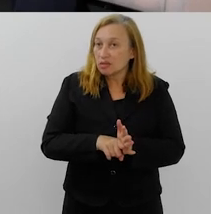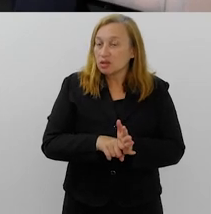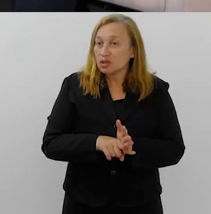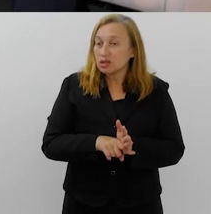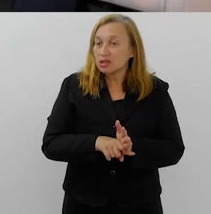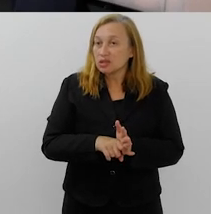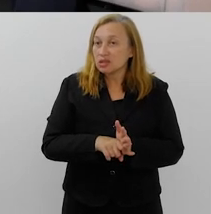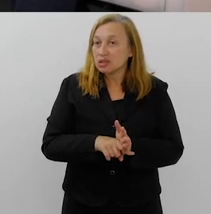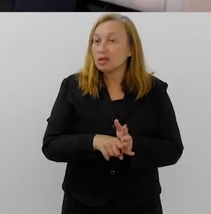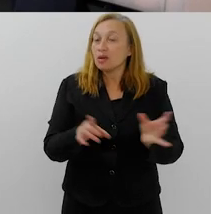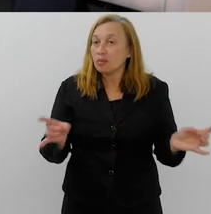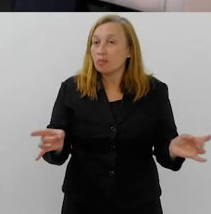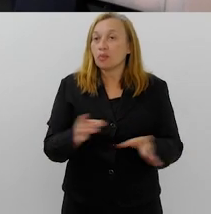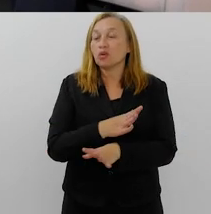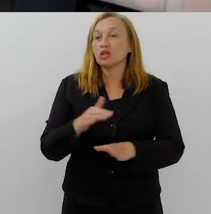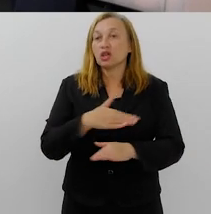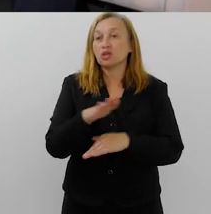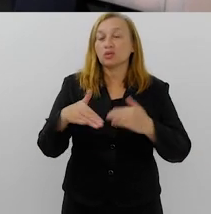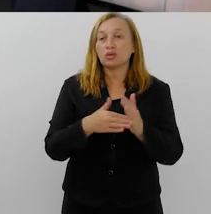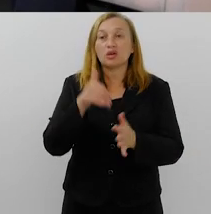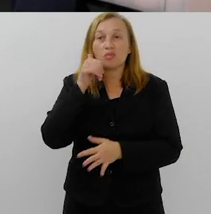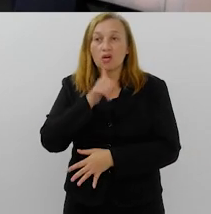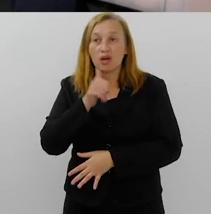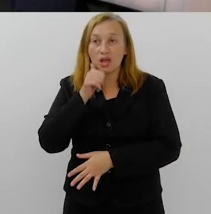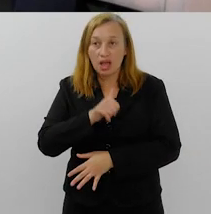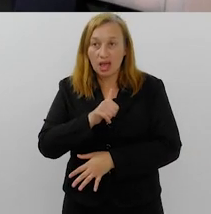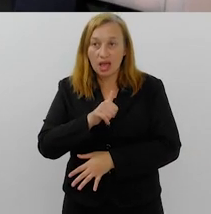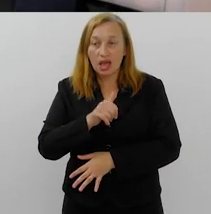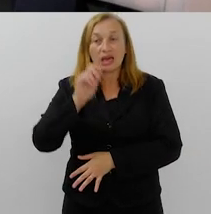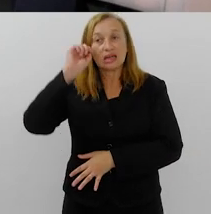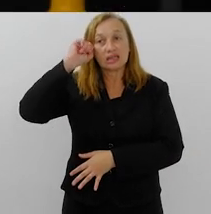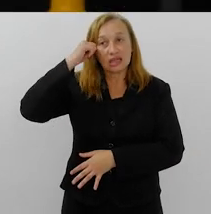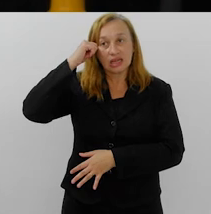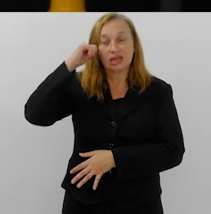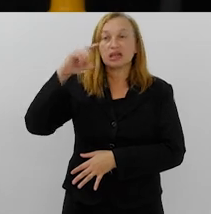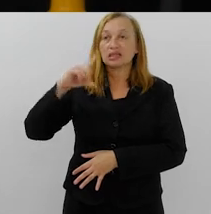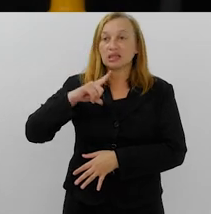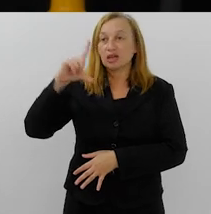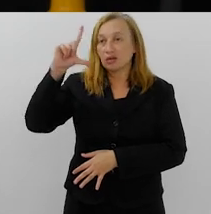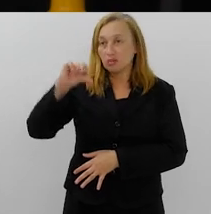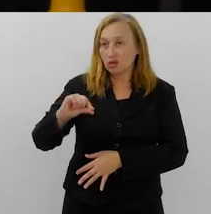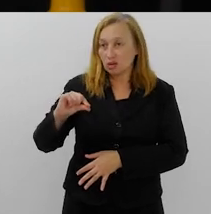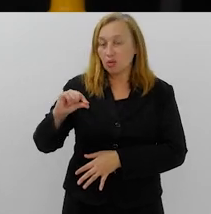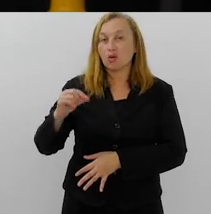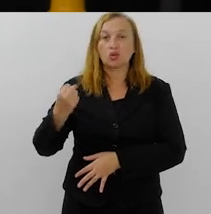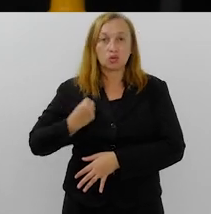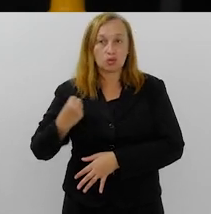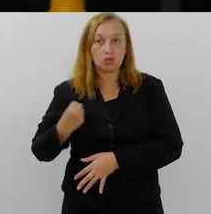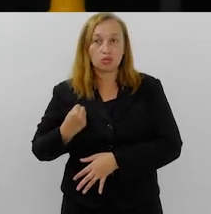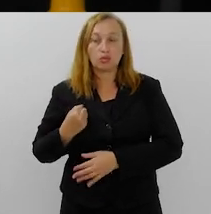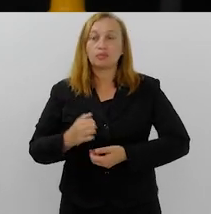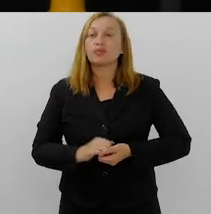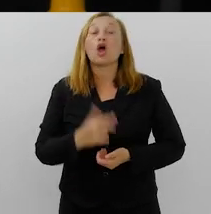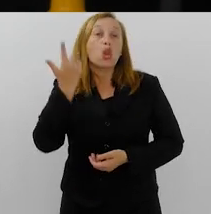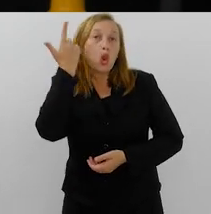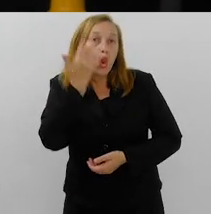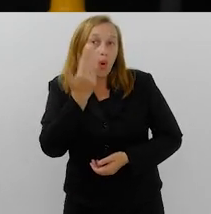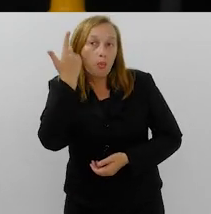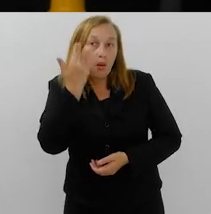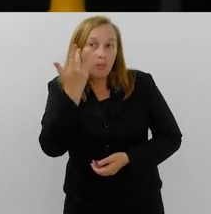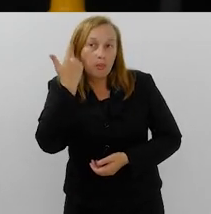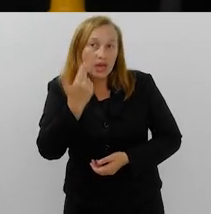exames em dia em todas as regiões do país as mulheres negras têm uma cobertura menor ou